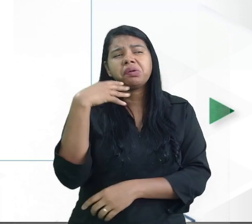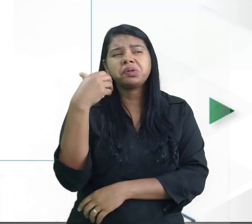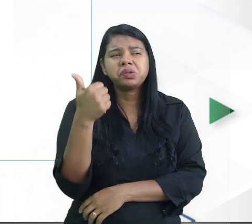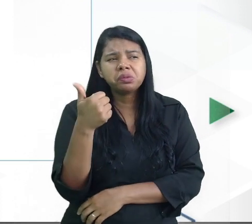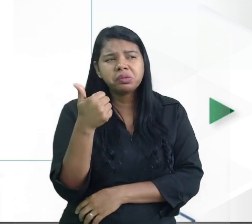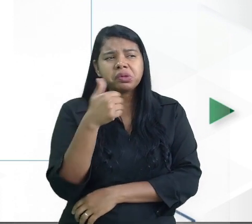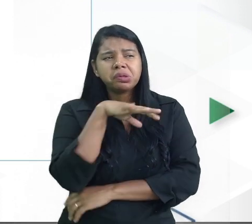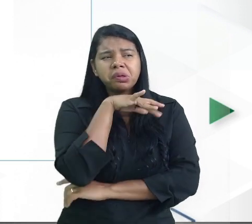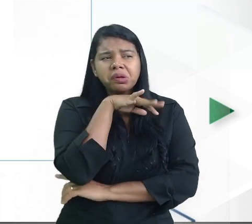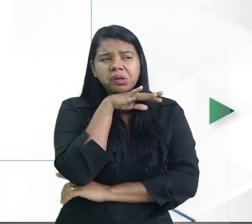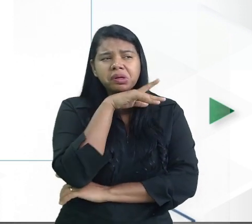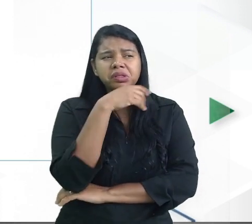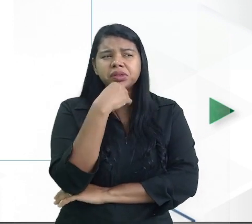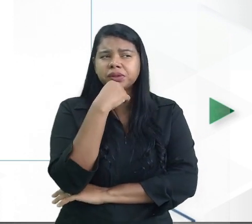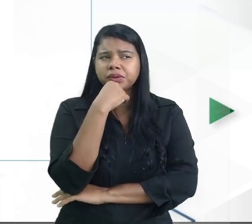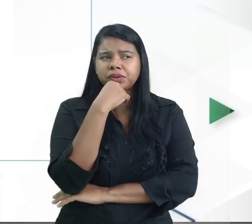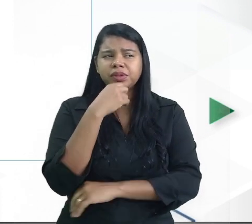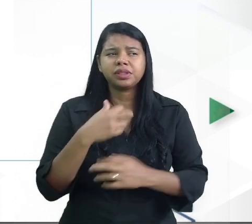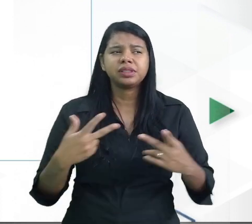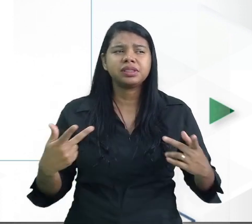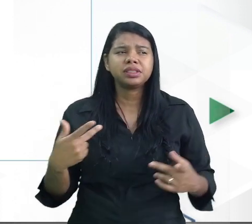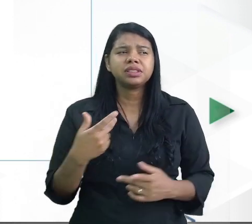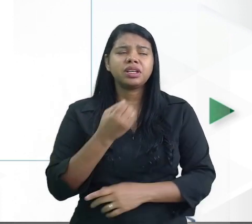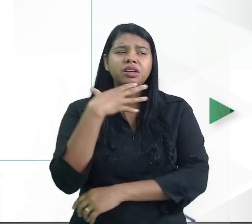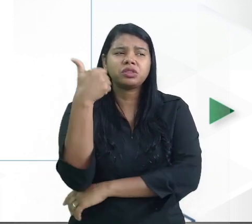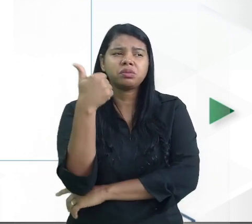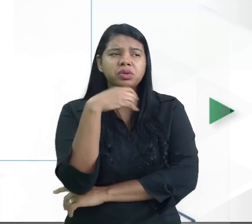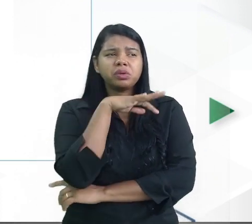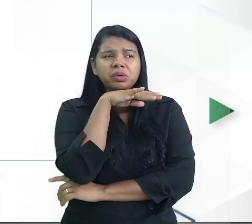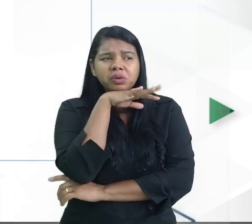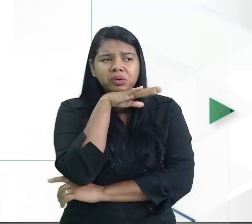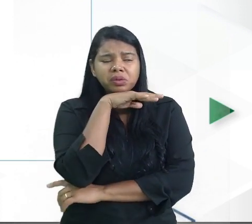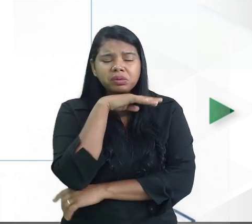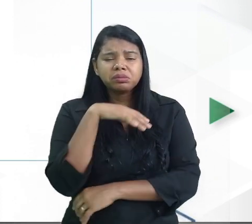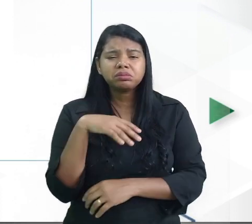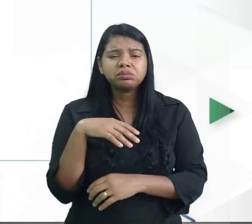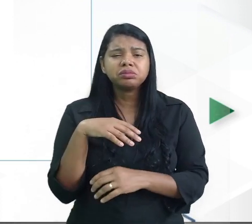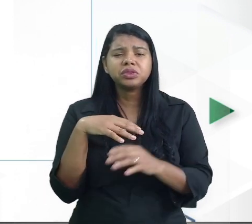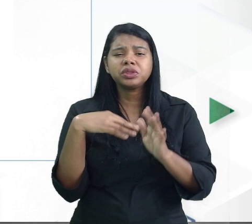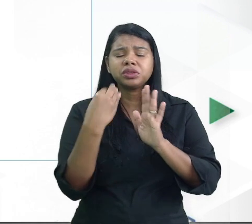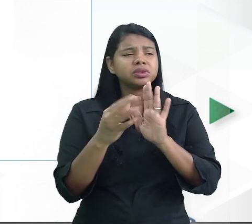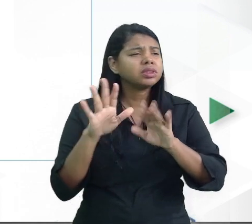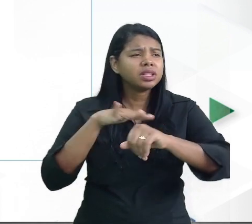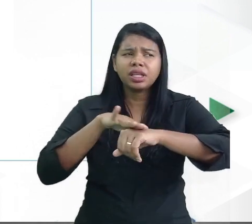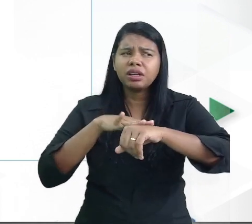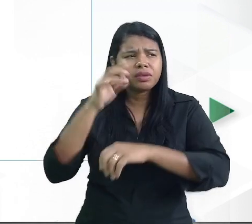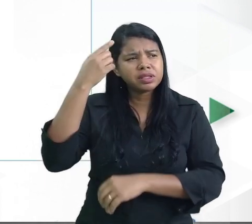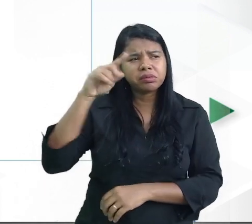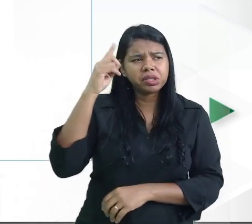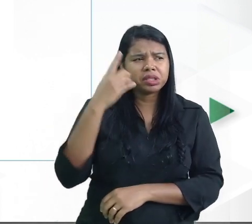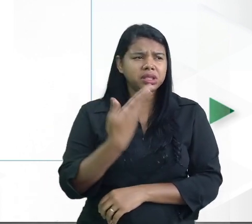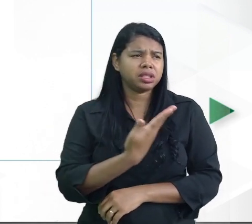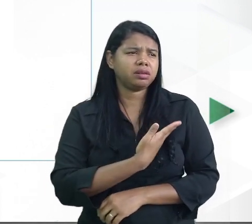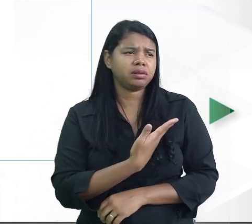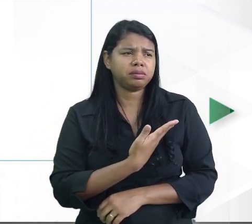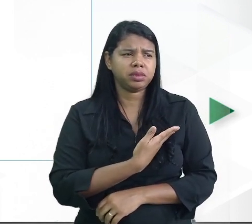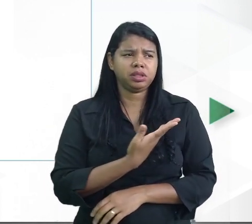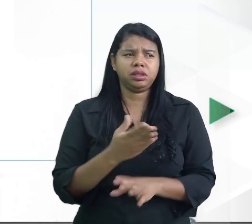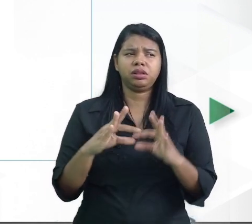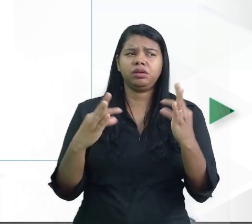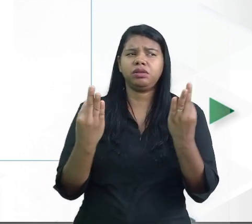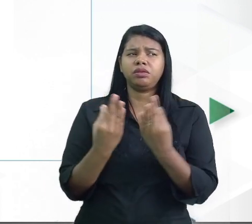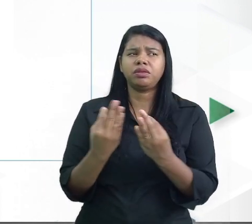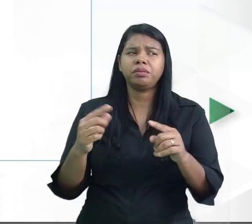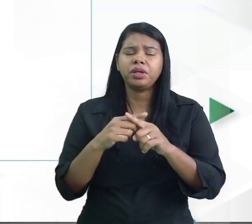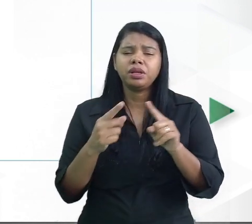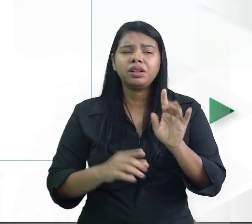acho ruim. Essa questão de eu acho bom, eu acho ruim, a gente pode deixar na conversa do dia a dia com um amigo, mas